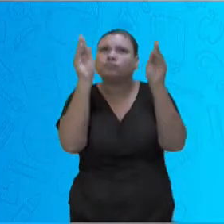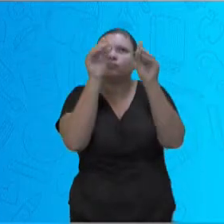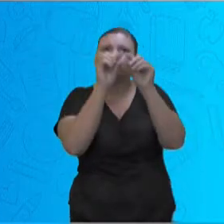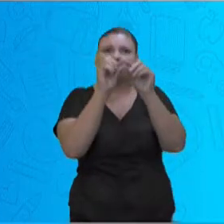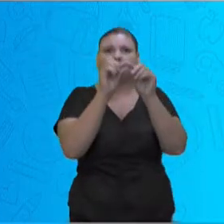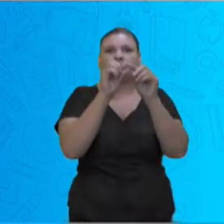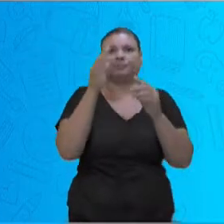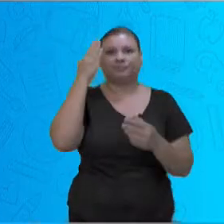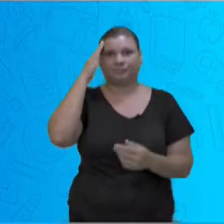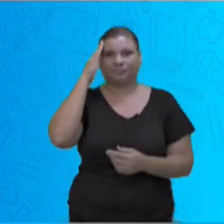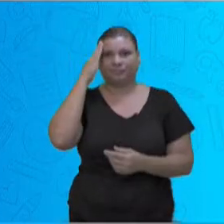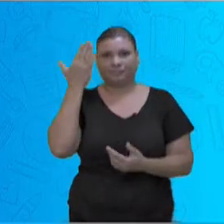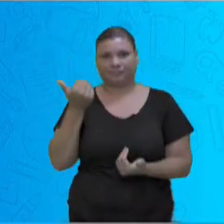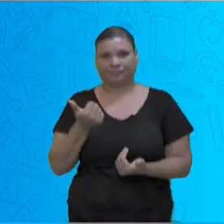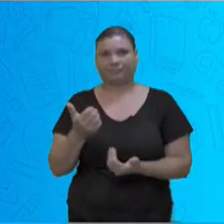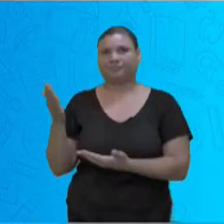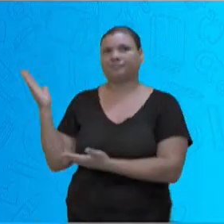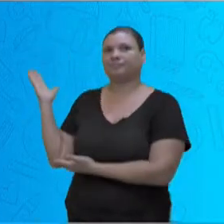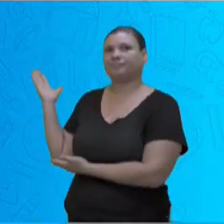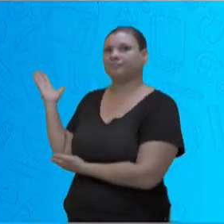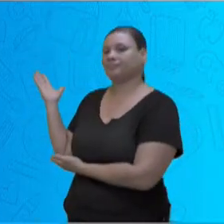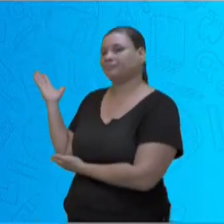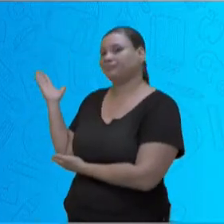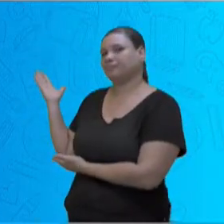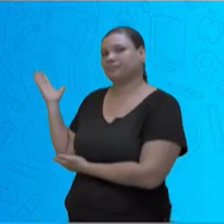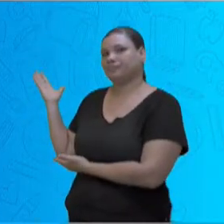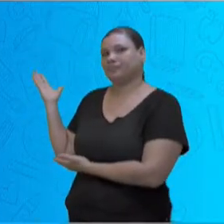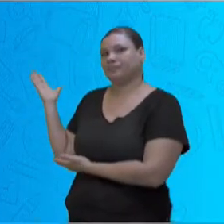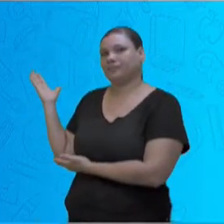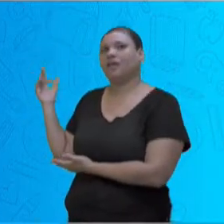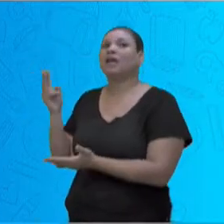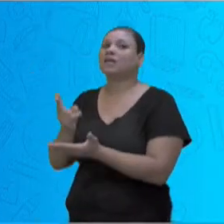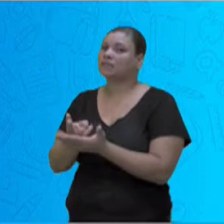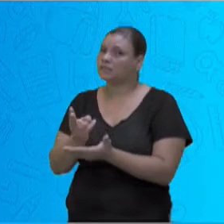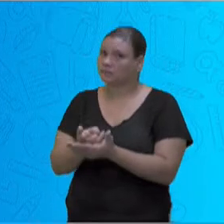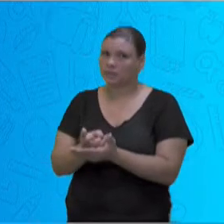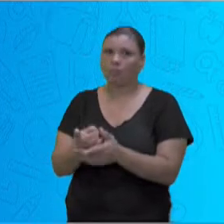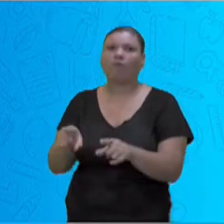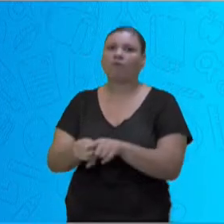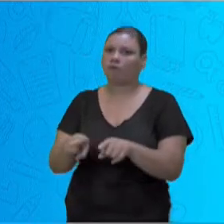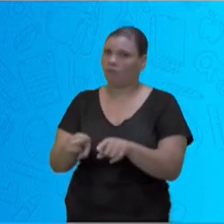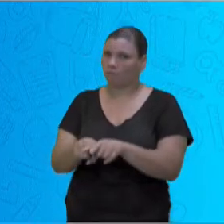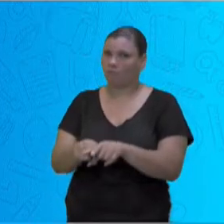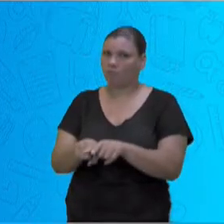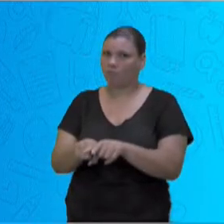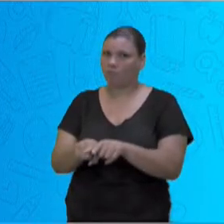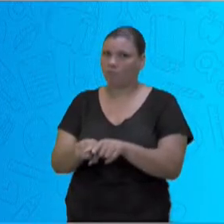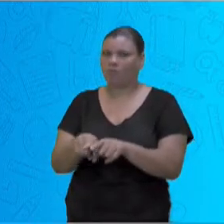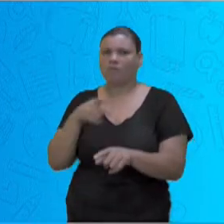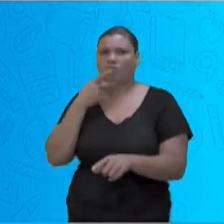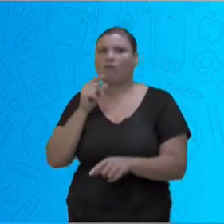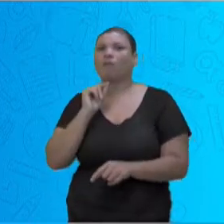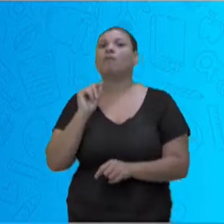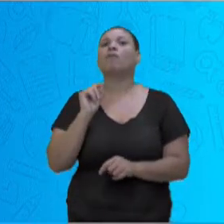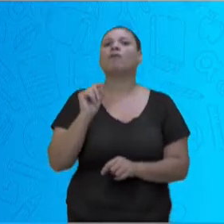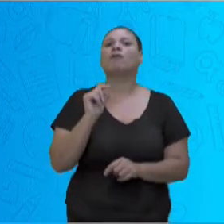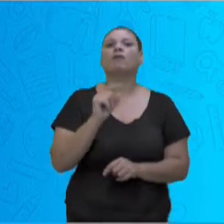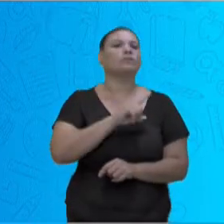isn't, it isn't, we aren't, they aren't, this isn't, and